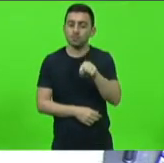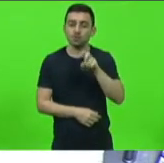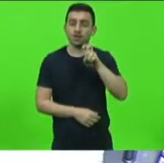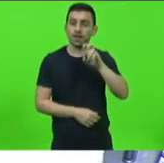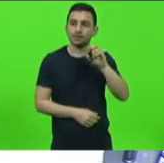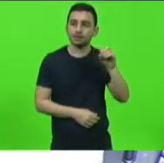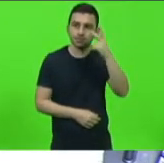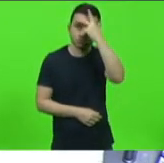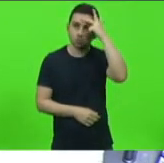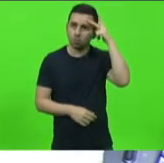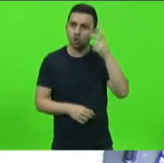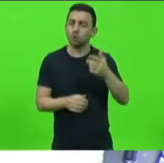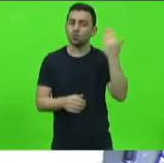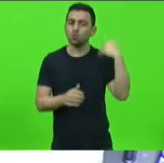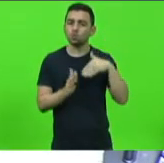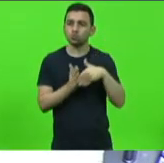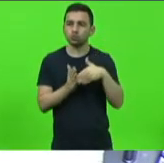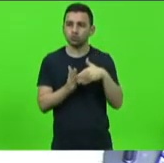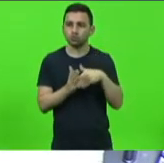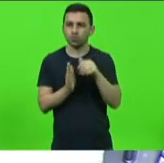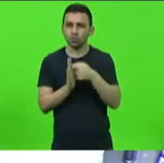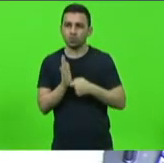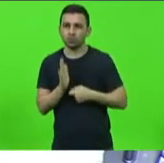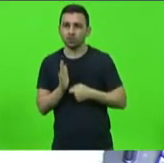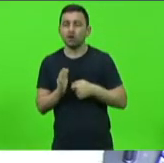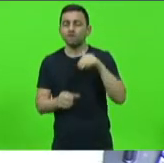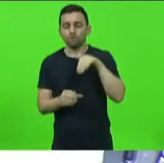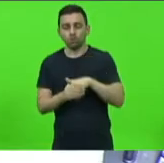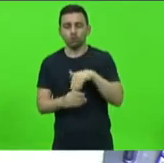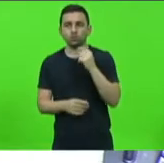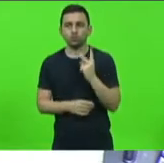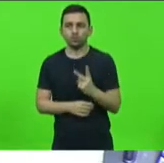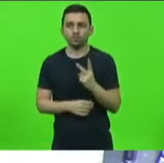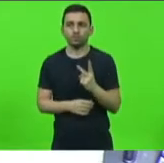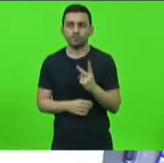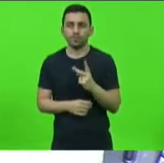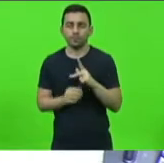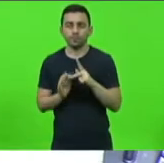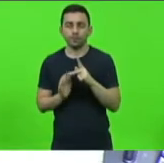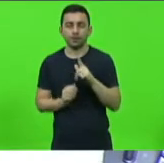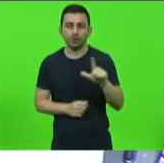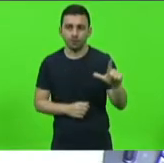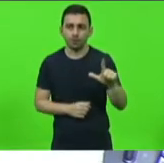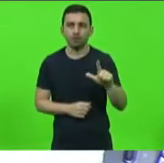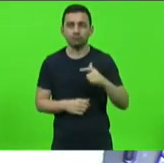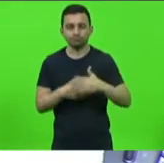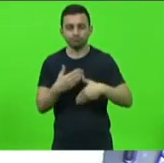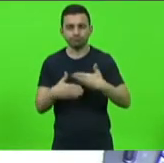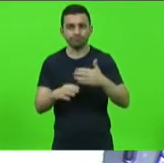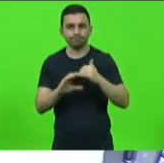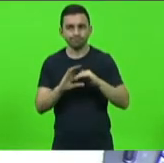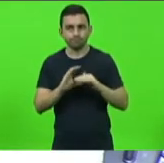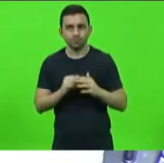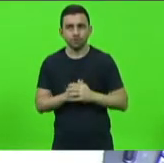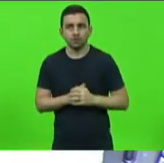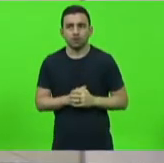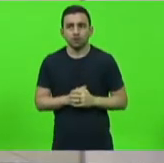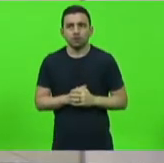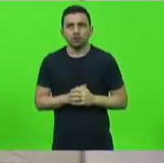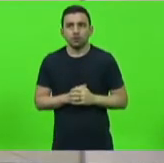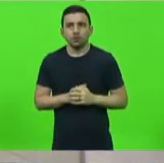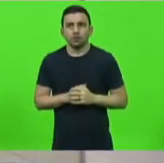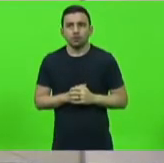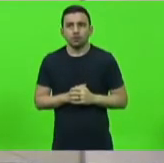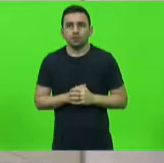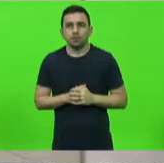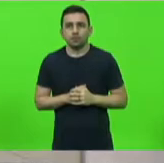último concurso. Então, eu encaminho voto 2, PL, encaminha voto 2, senhor presidente.